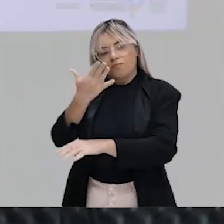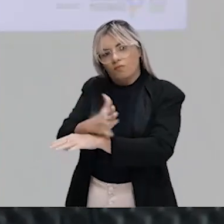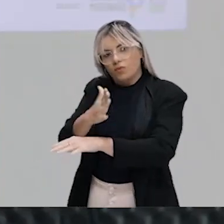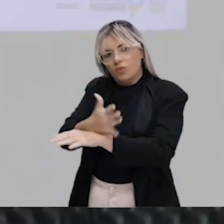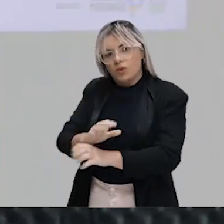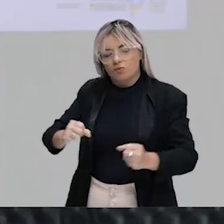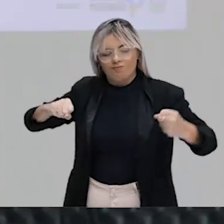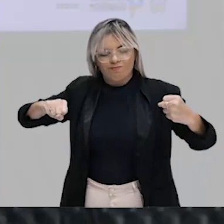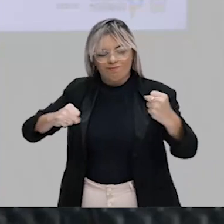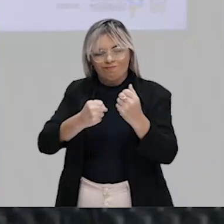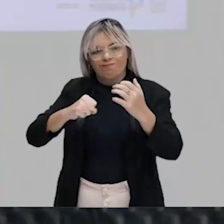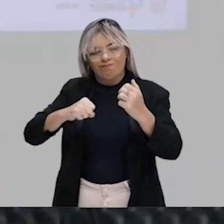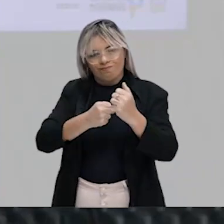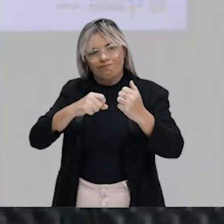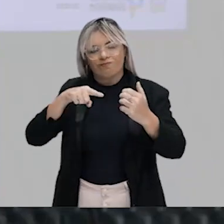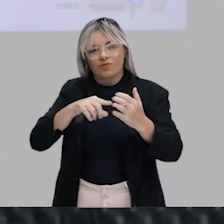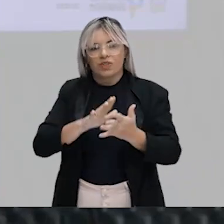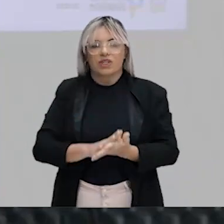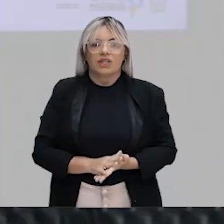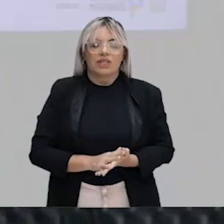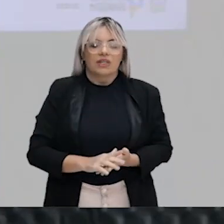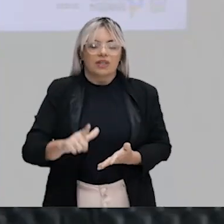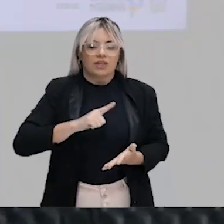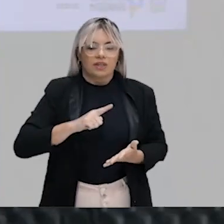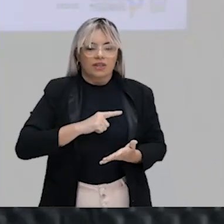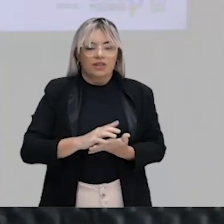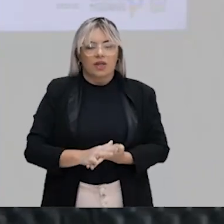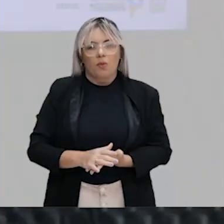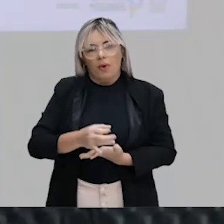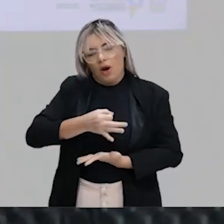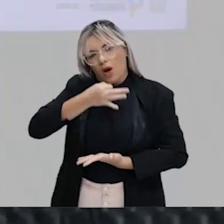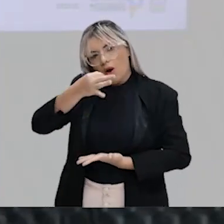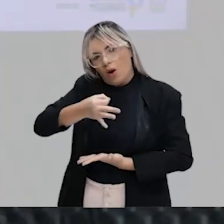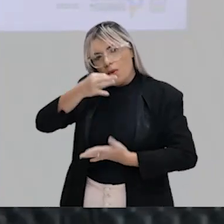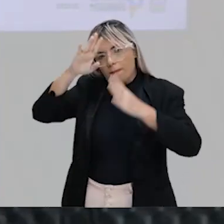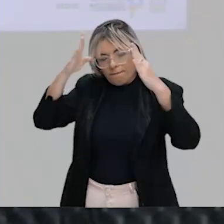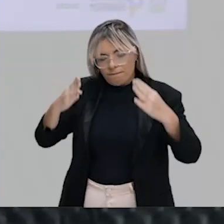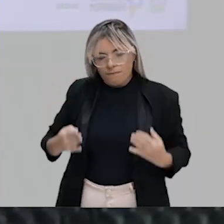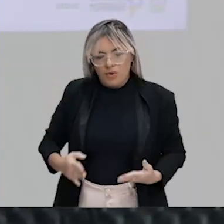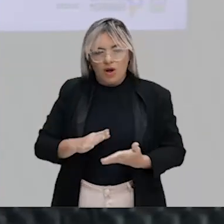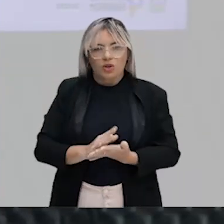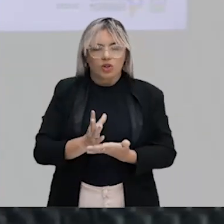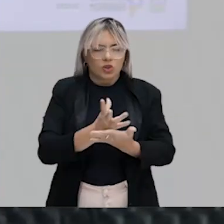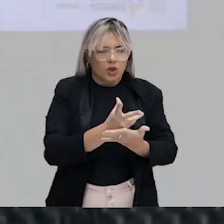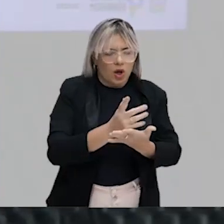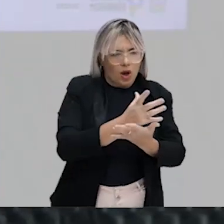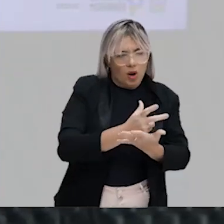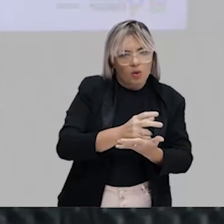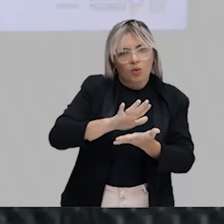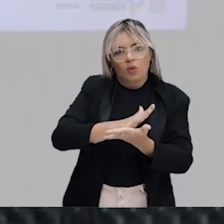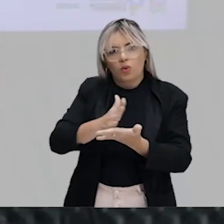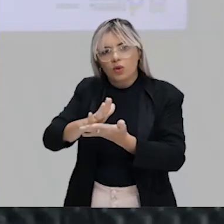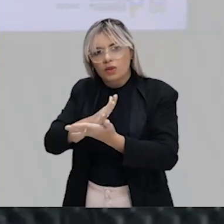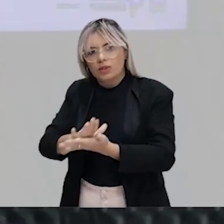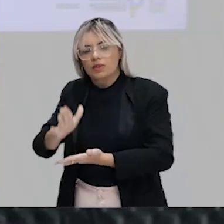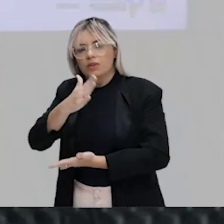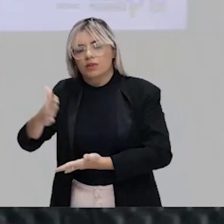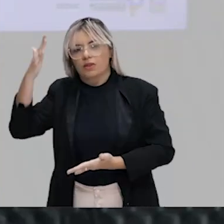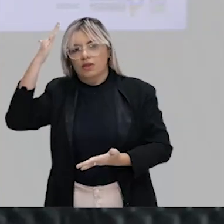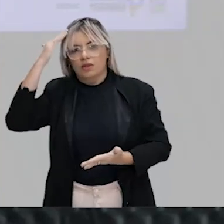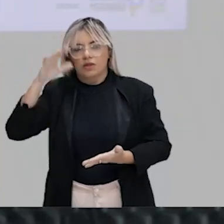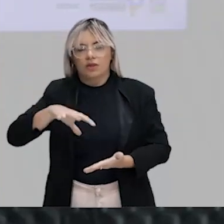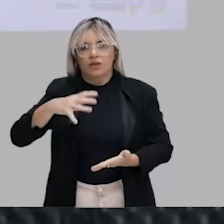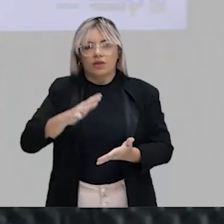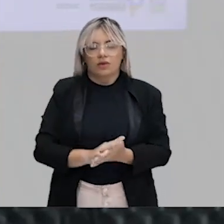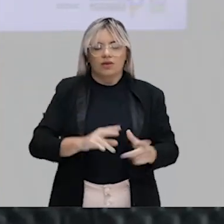das lutas. Vou trazer aqui uma visão, uma análise de alguns dados aqui para que vocês entendam um pouquinho do que acontece, da forma que